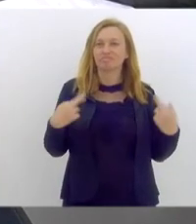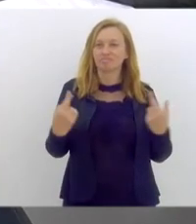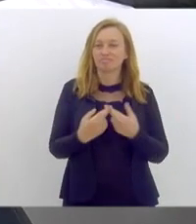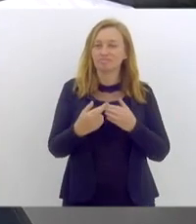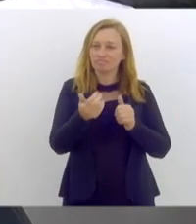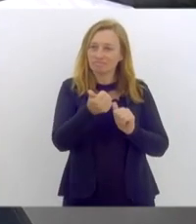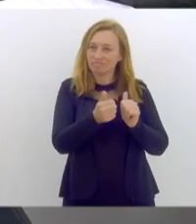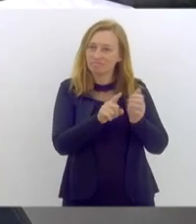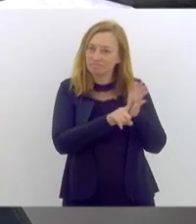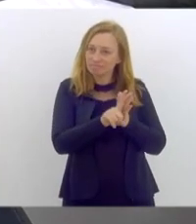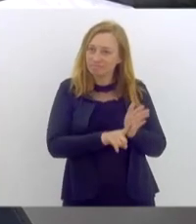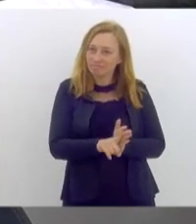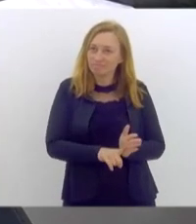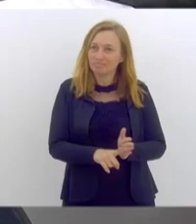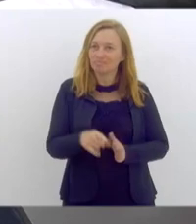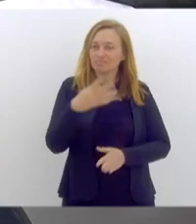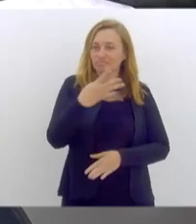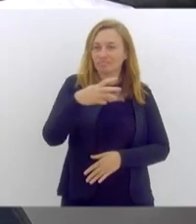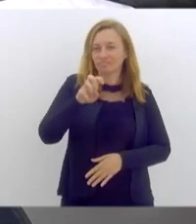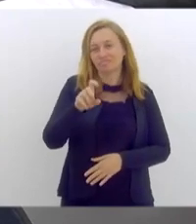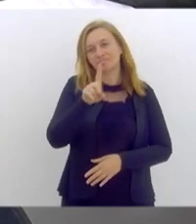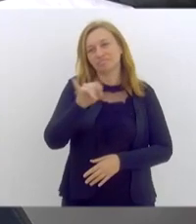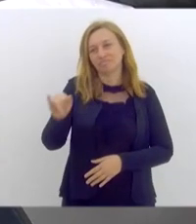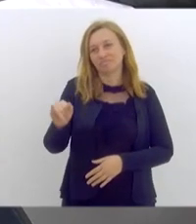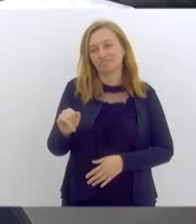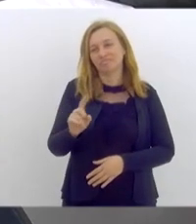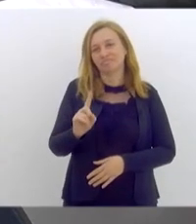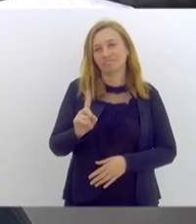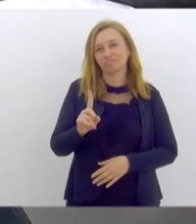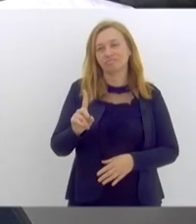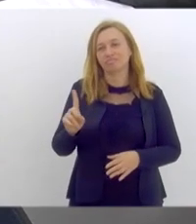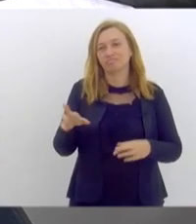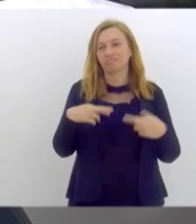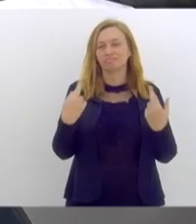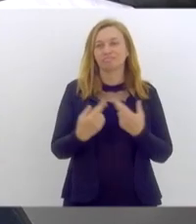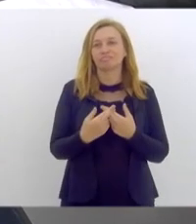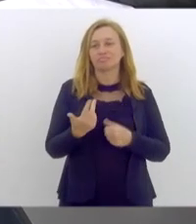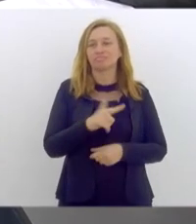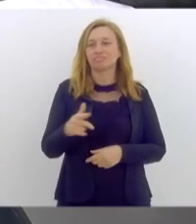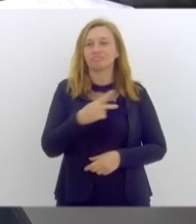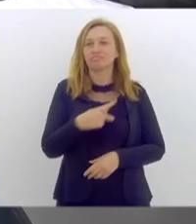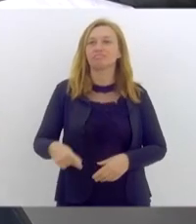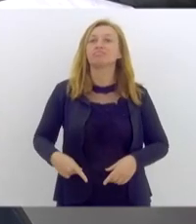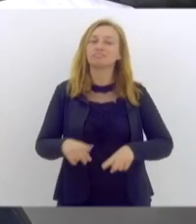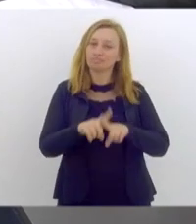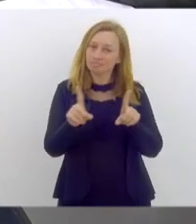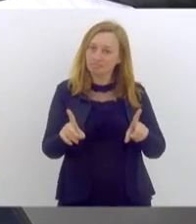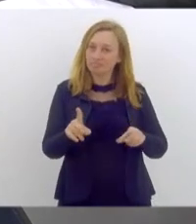para Mário eu não reúnel 45 dias que não tem Presidente enfim mas